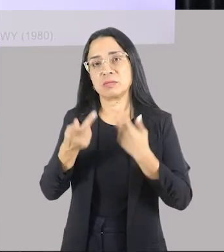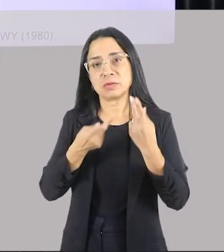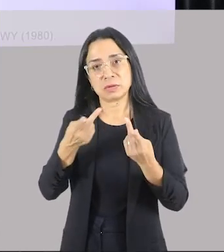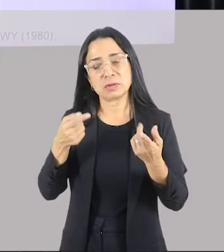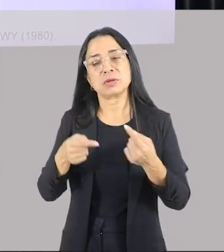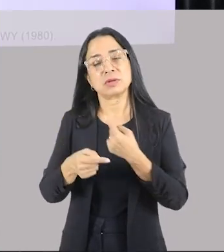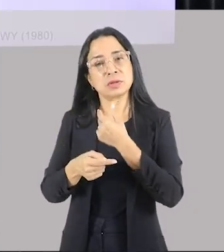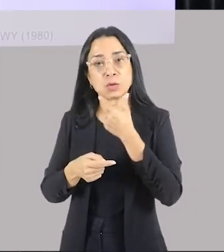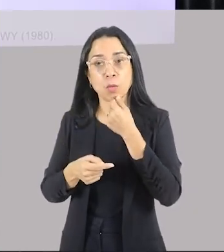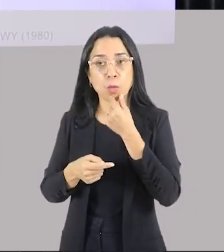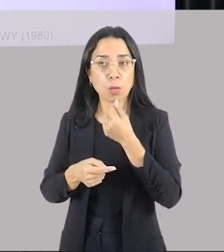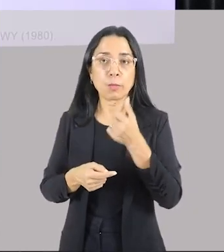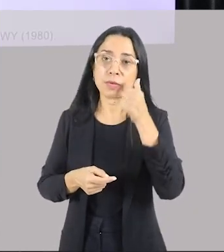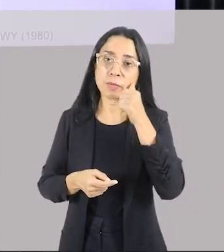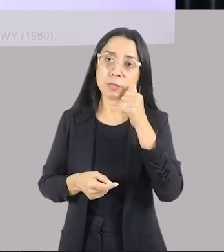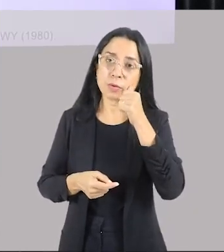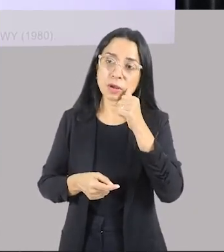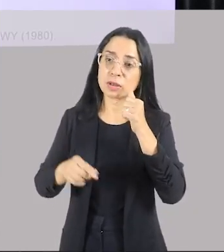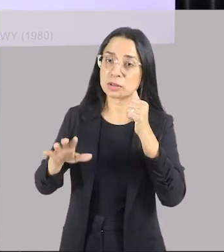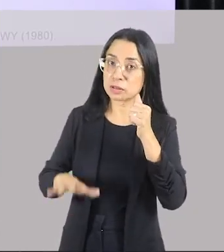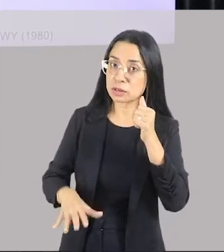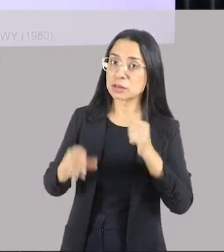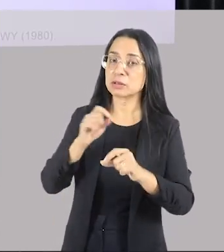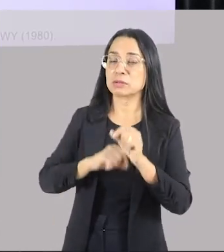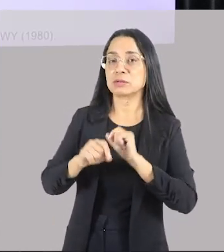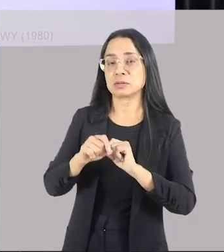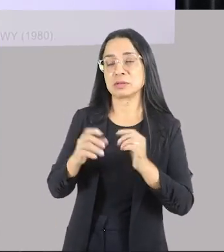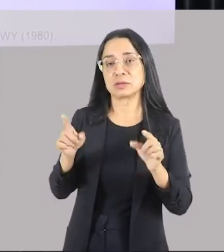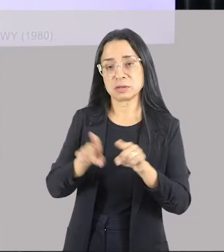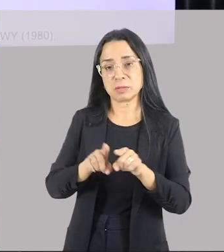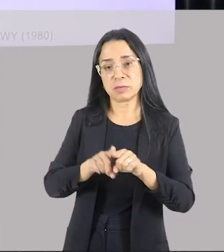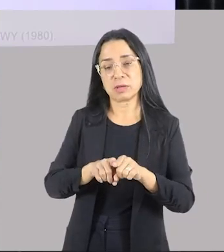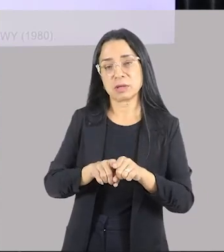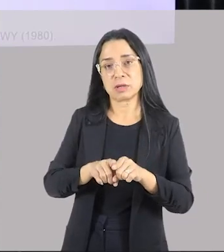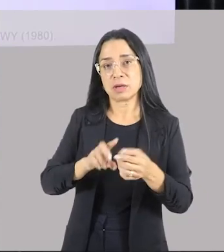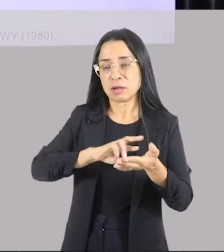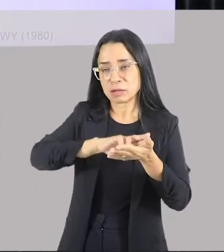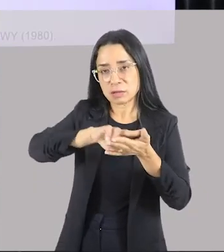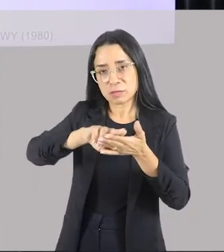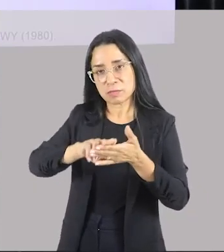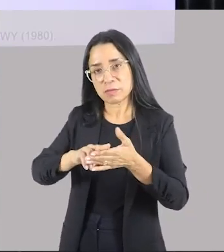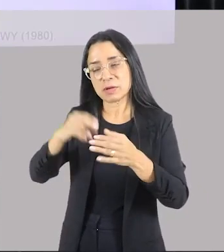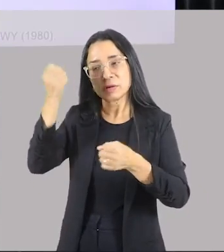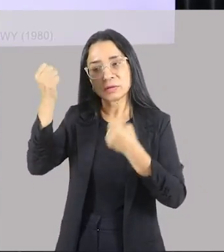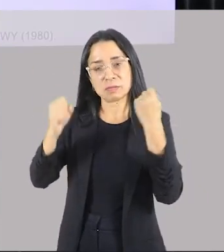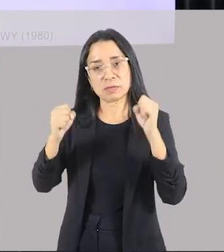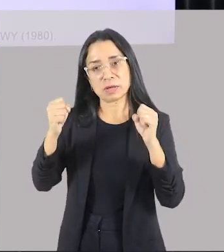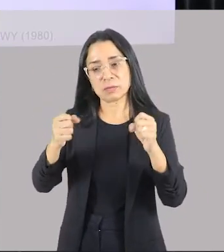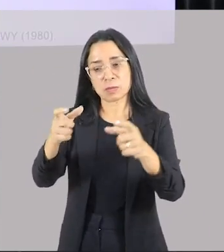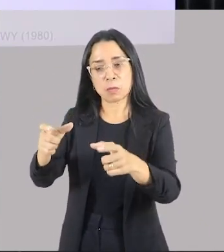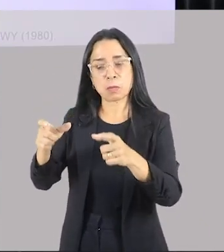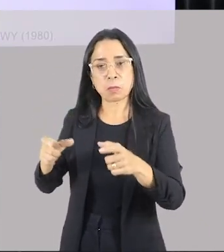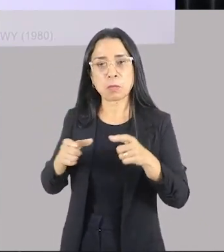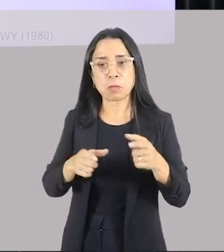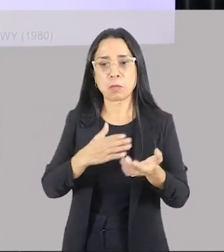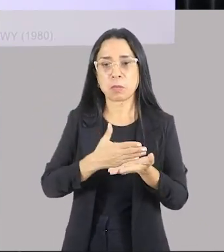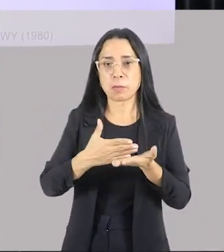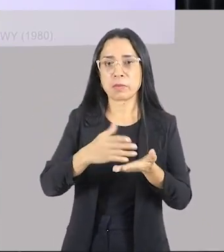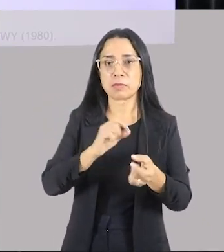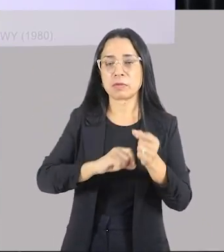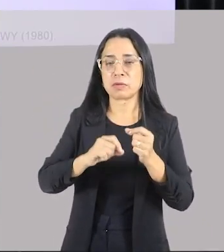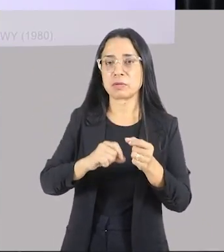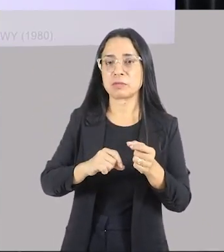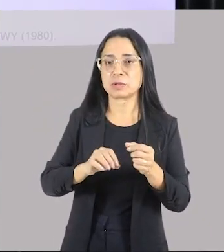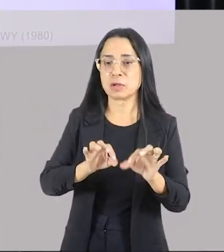também, que as várias fábricas que começaram a se instalar nessa região que nós conhecemos como Sudeste hoje,